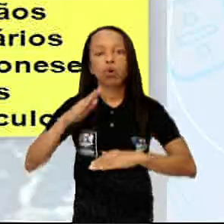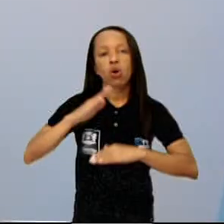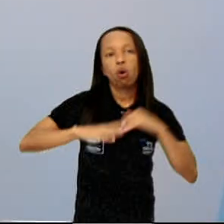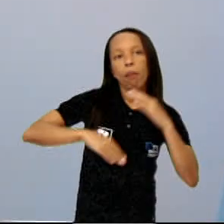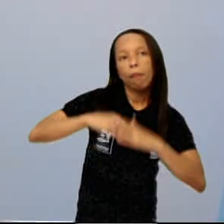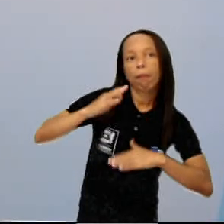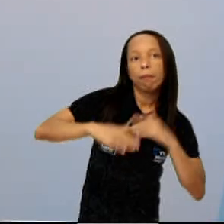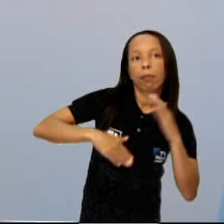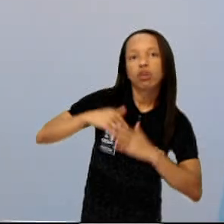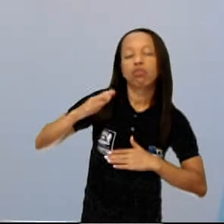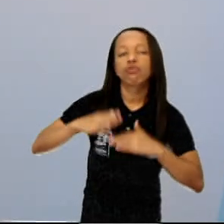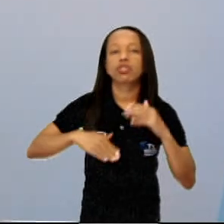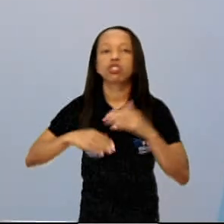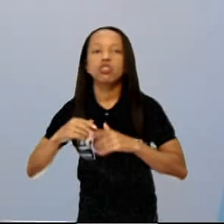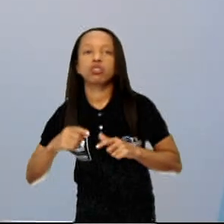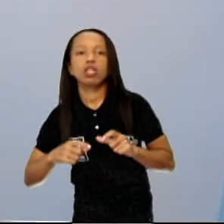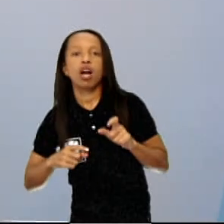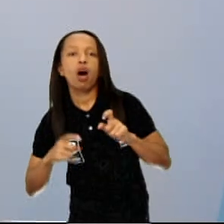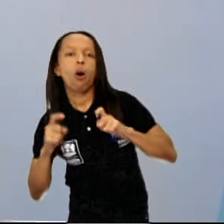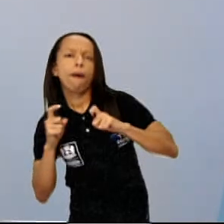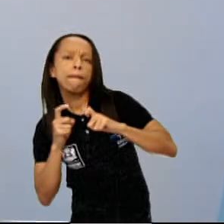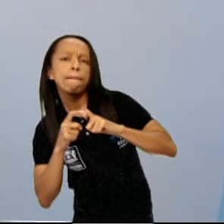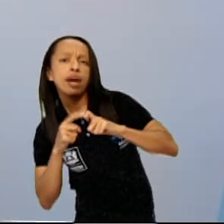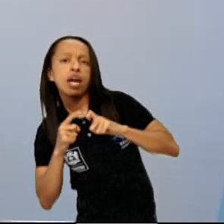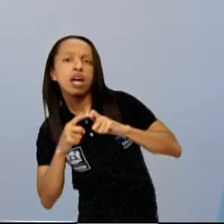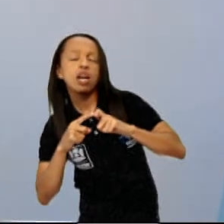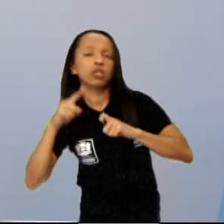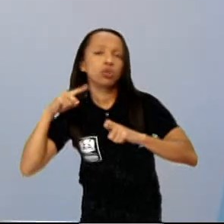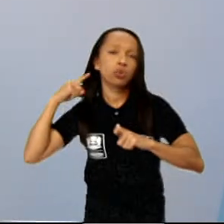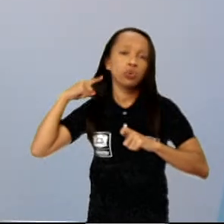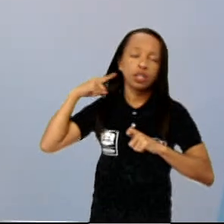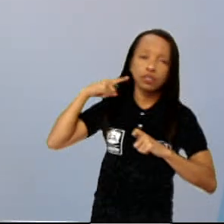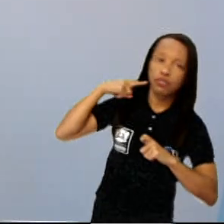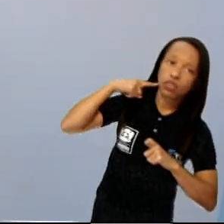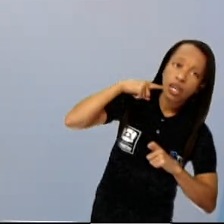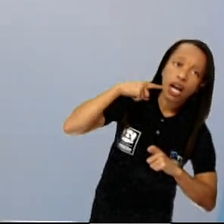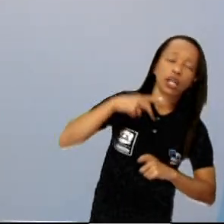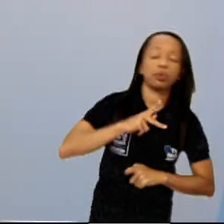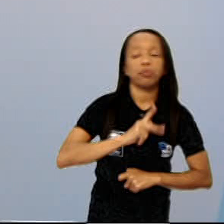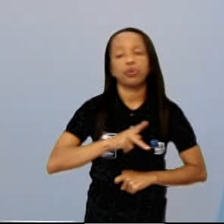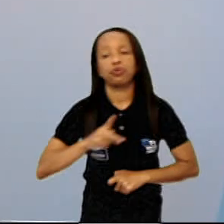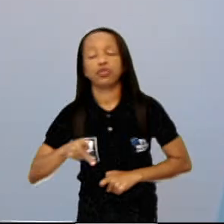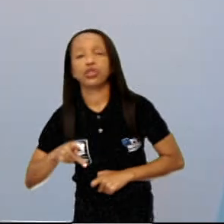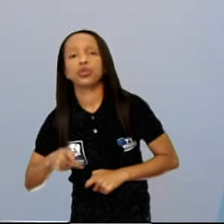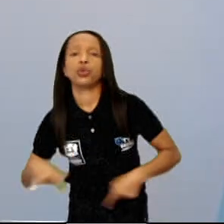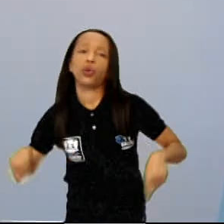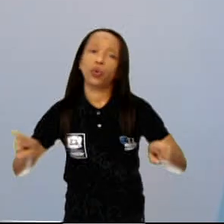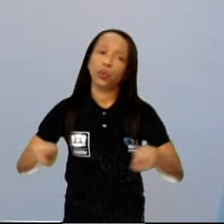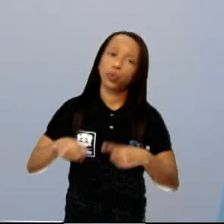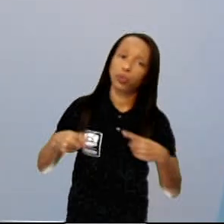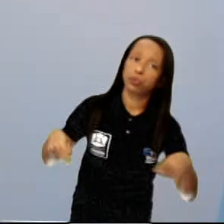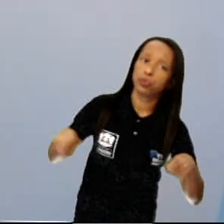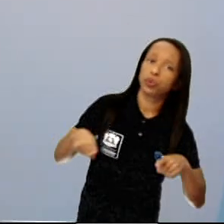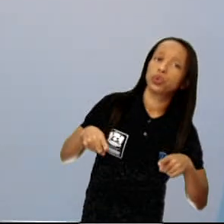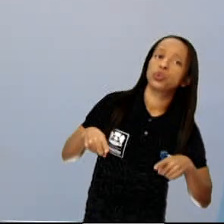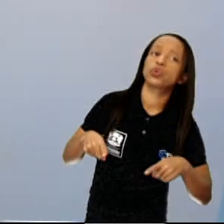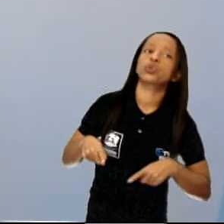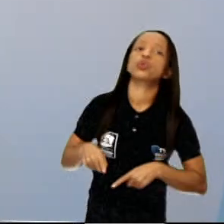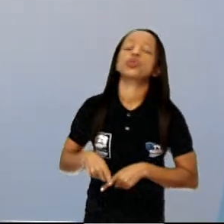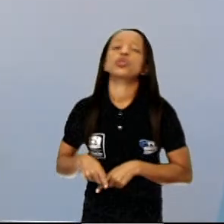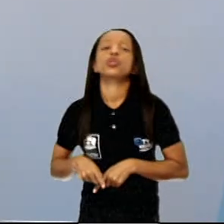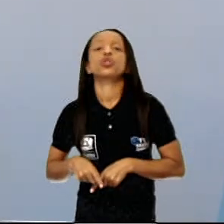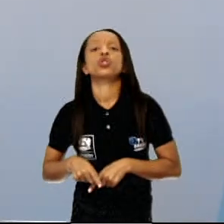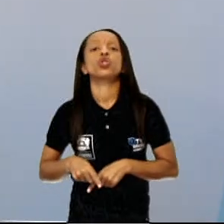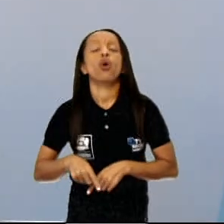É o cara que é médico, é o cara que é advogado, é o cara que é professor, é o cara que é músico. São profissionais liberais, trabalham por conta